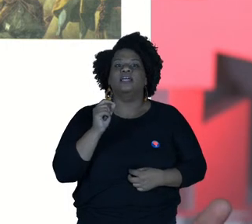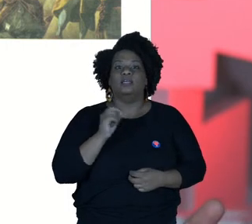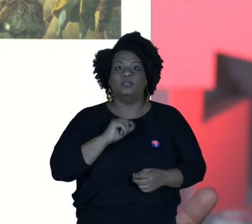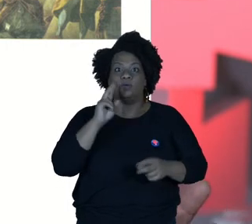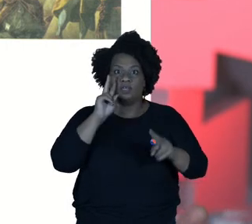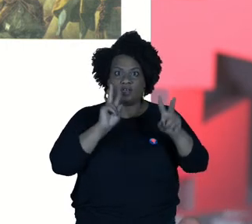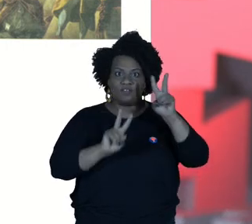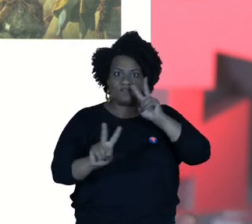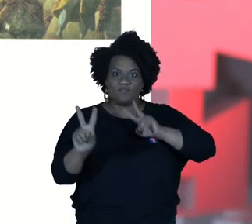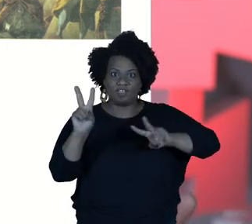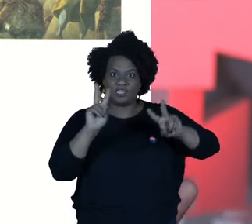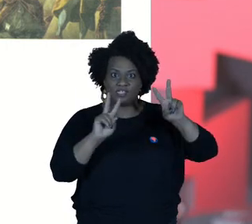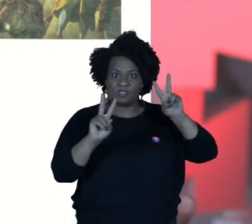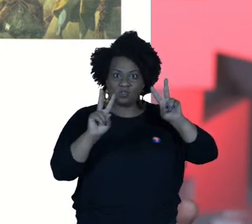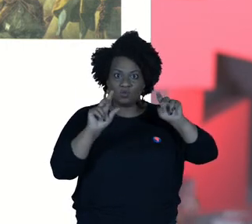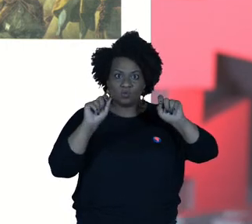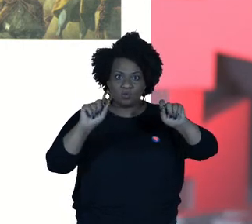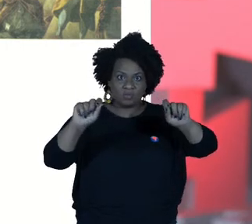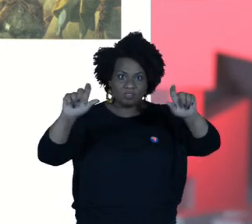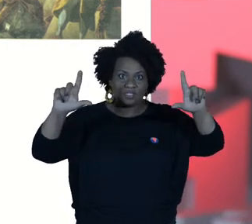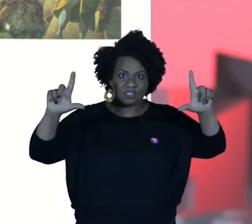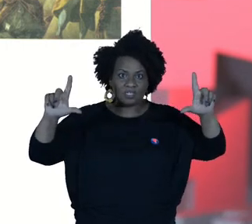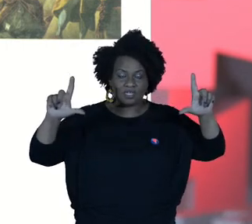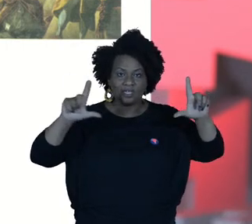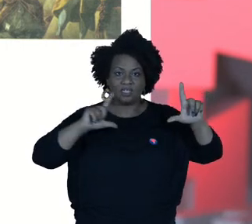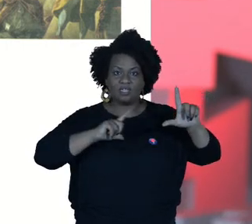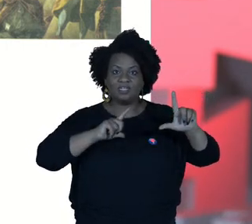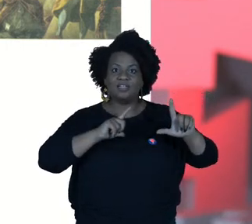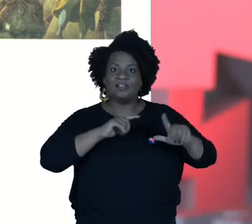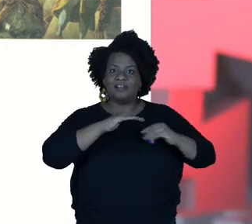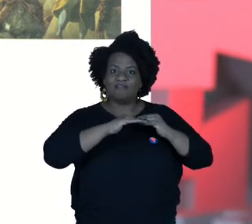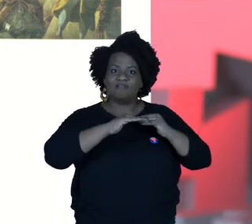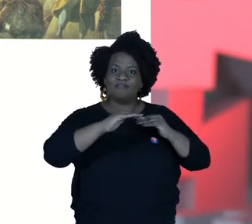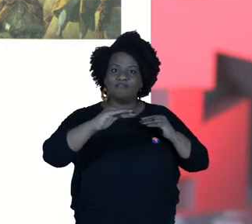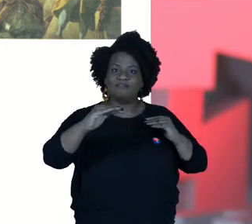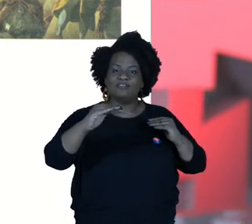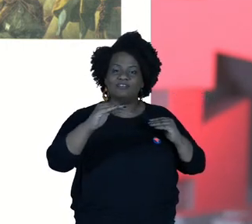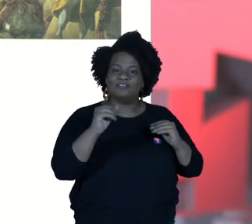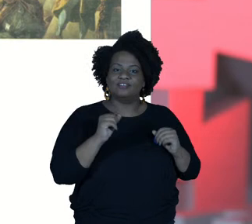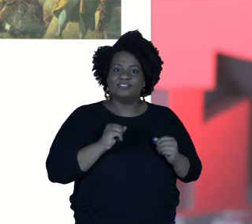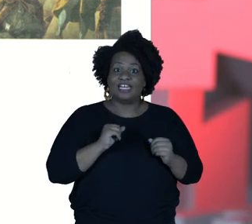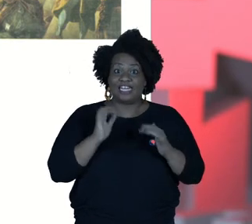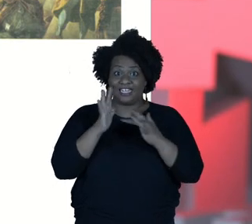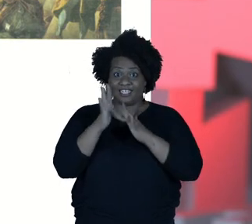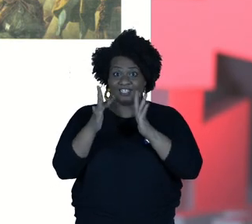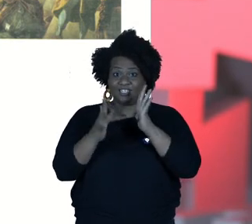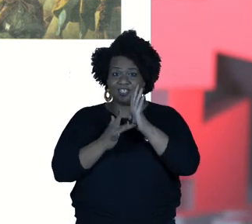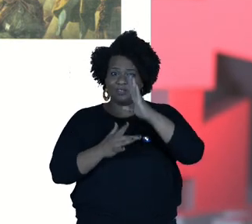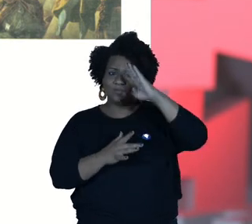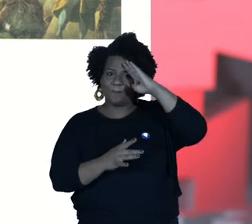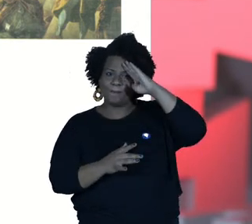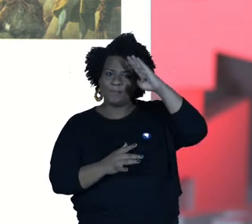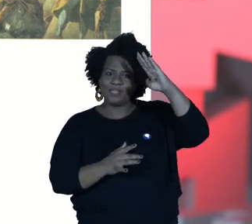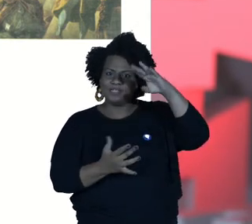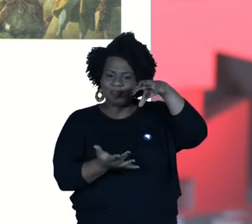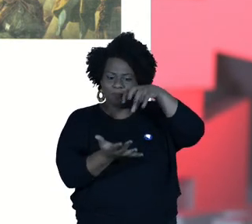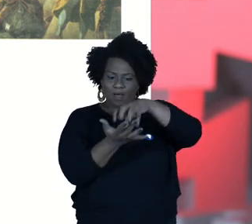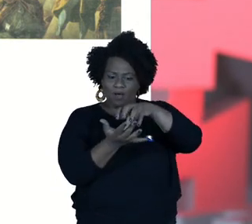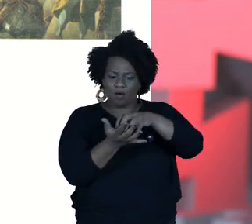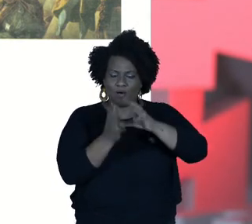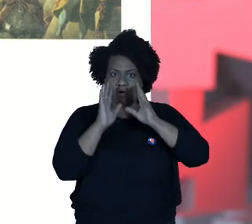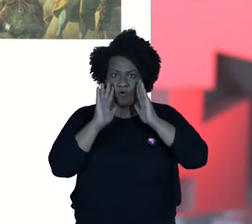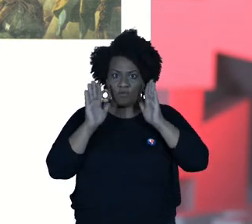cena é um ângulo frontal. Jesus como figura principal também está